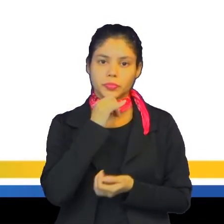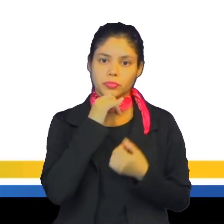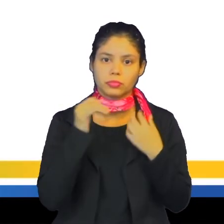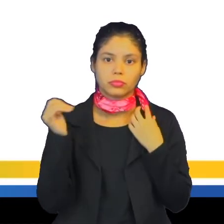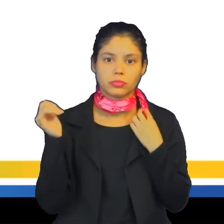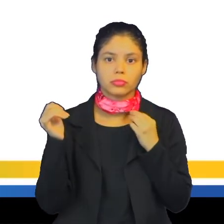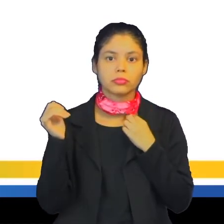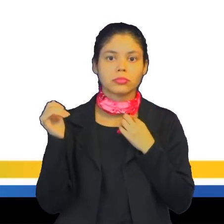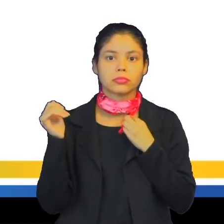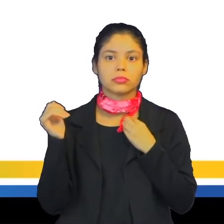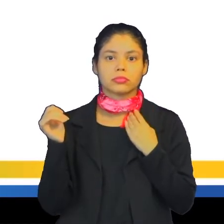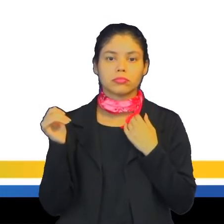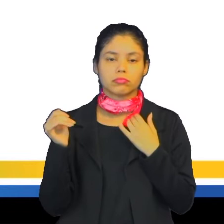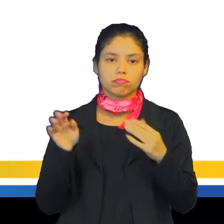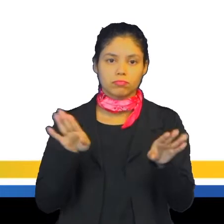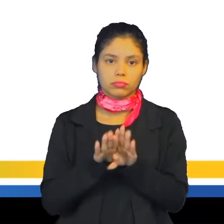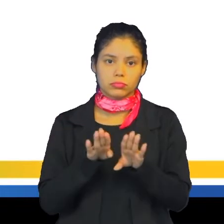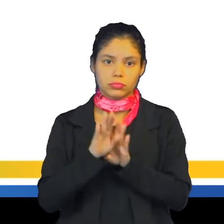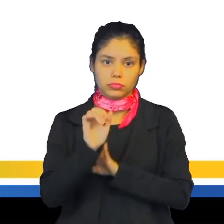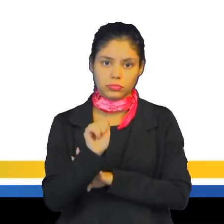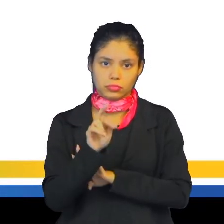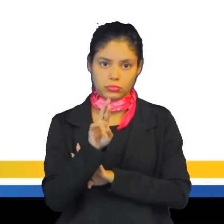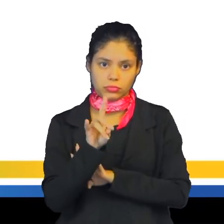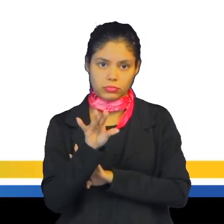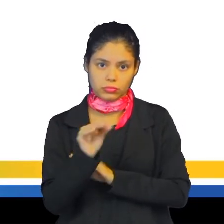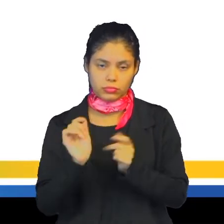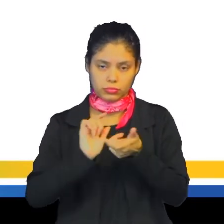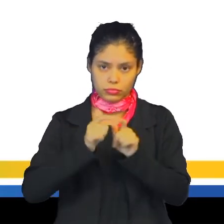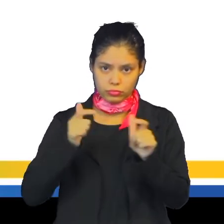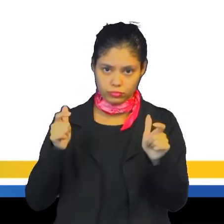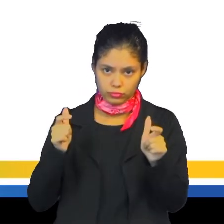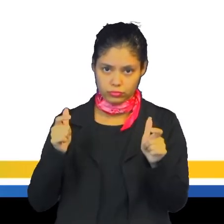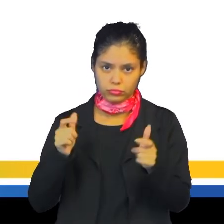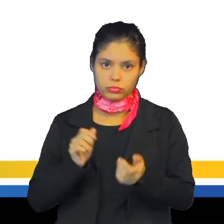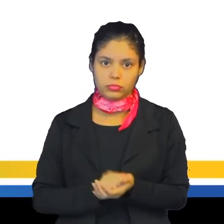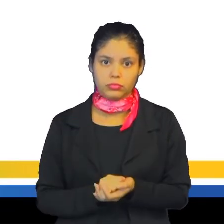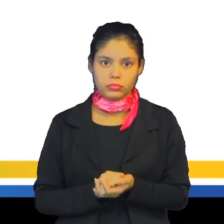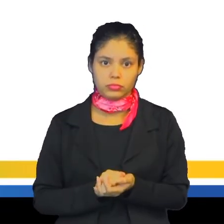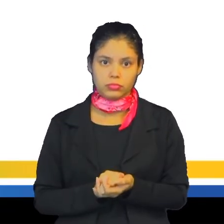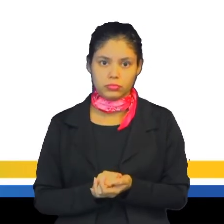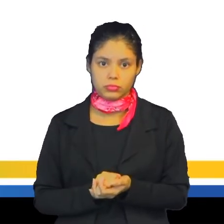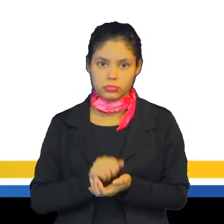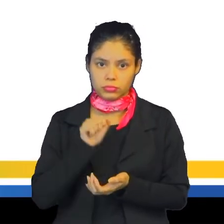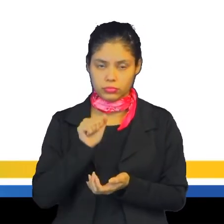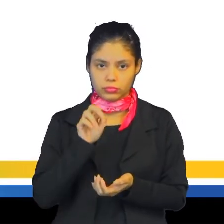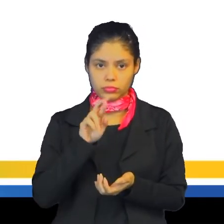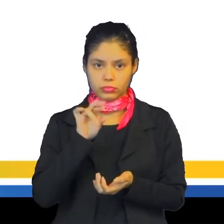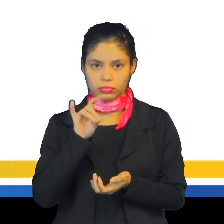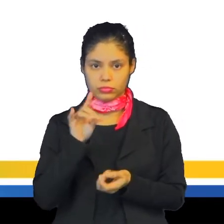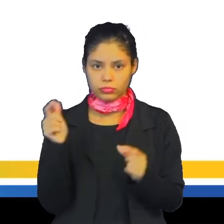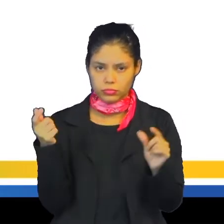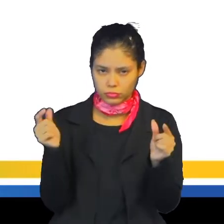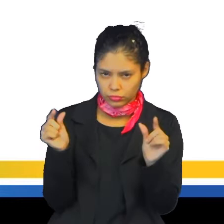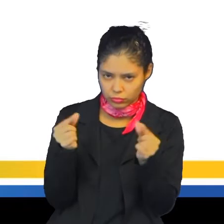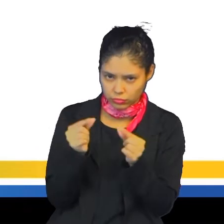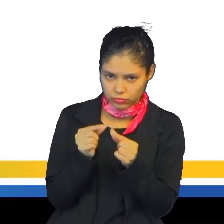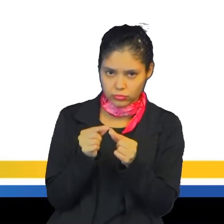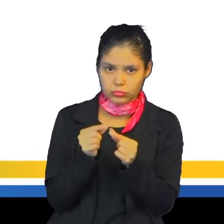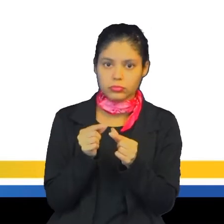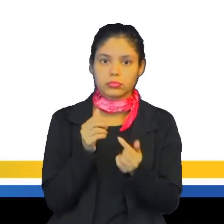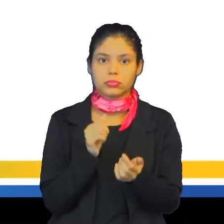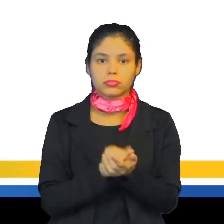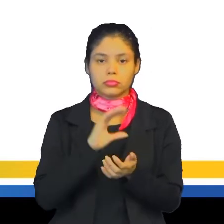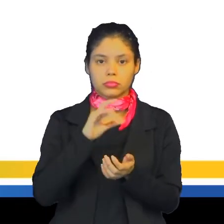exemplo, nós temos aí as artérias, né, que são bem maiores. Nós temos aí as arteríolas, os